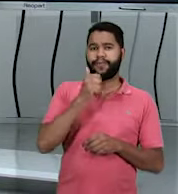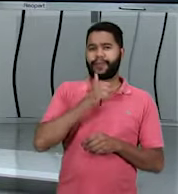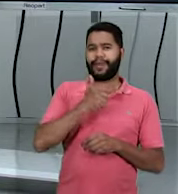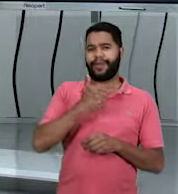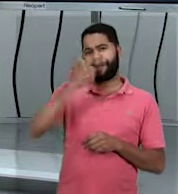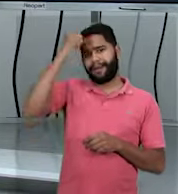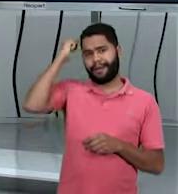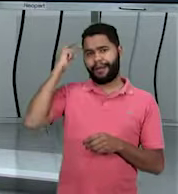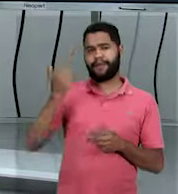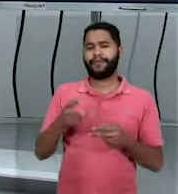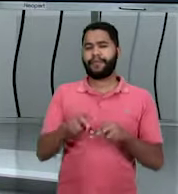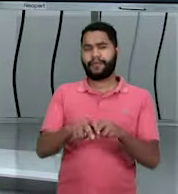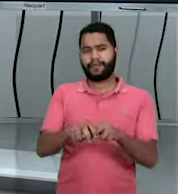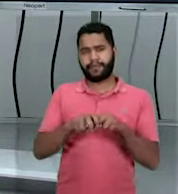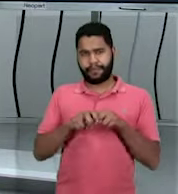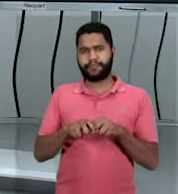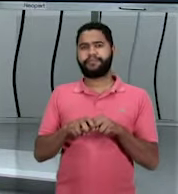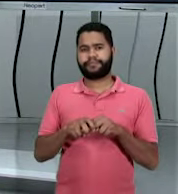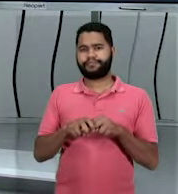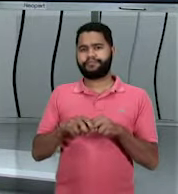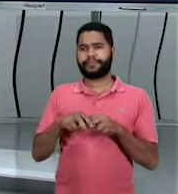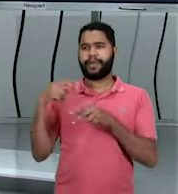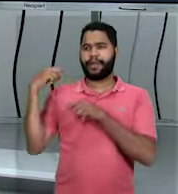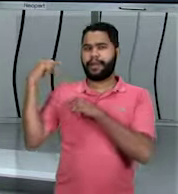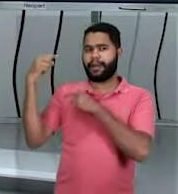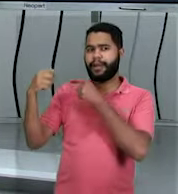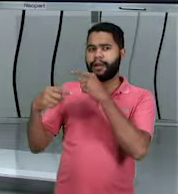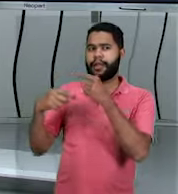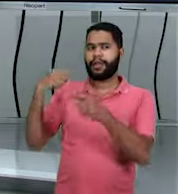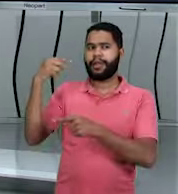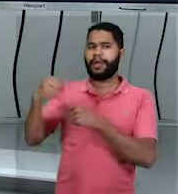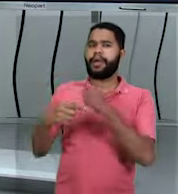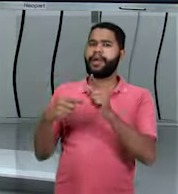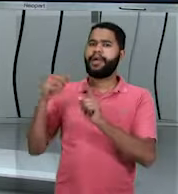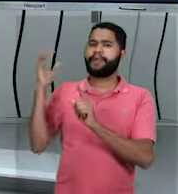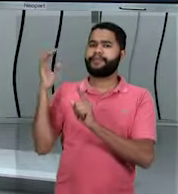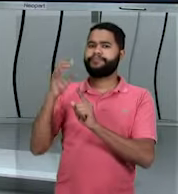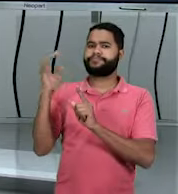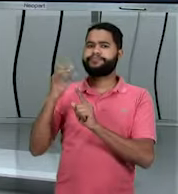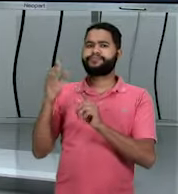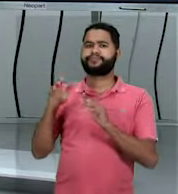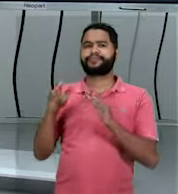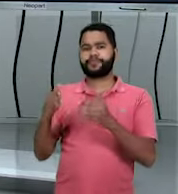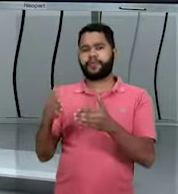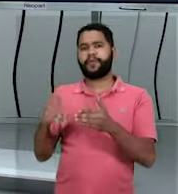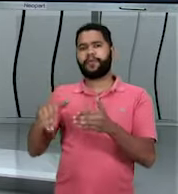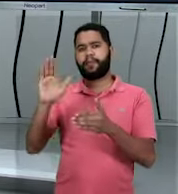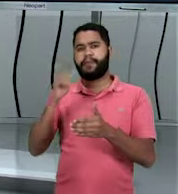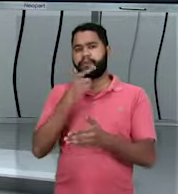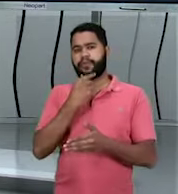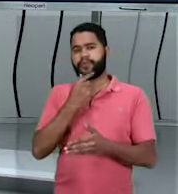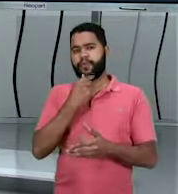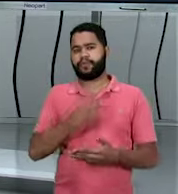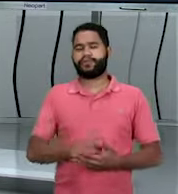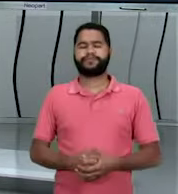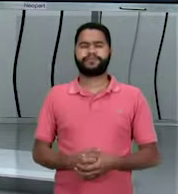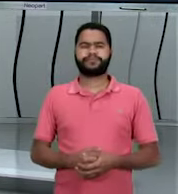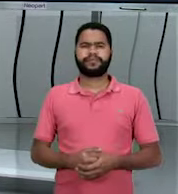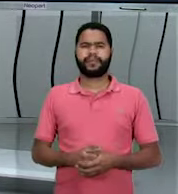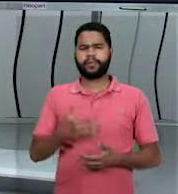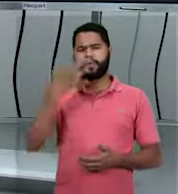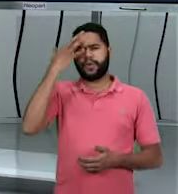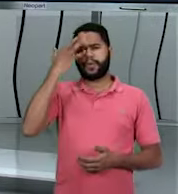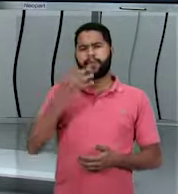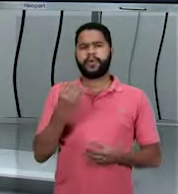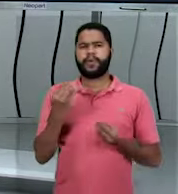calvas, por conta desse tipo de herança, que é uma herança influenciada pelo sexo. Vamos compreender melhor como que vai